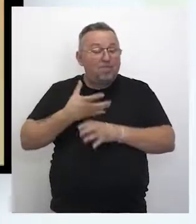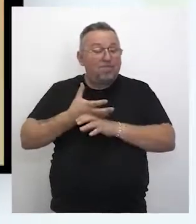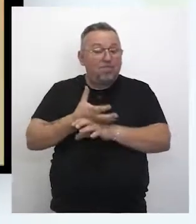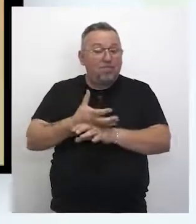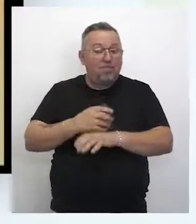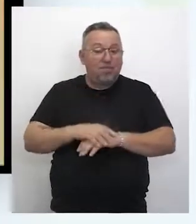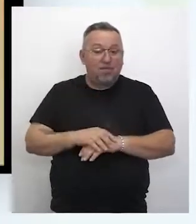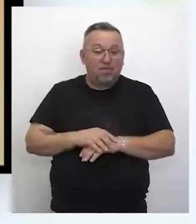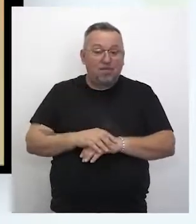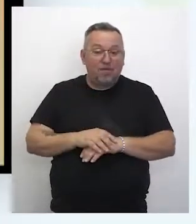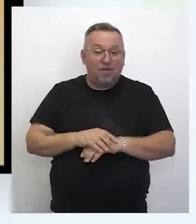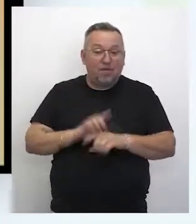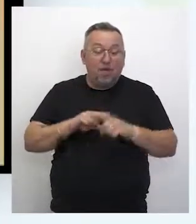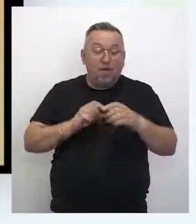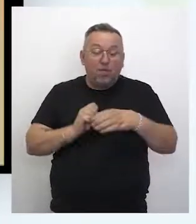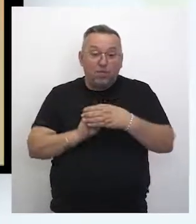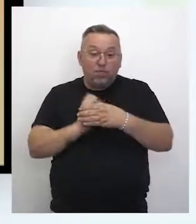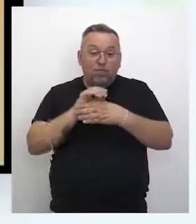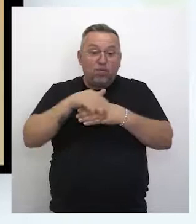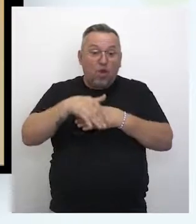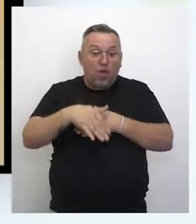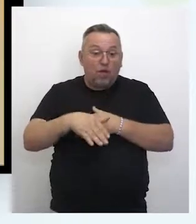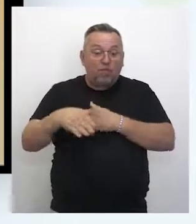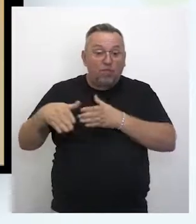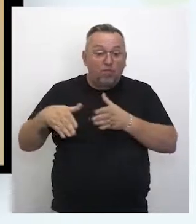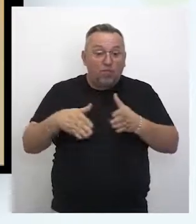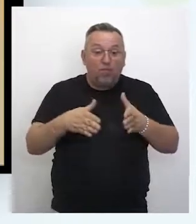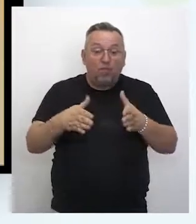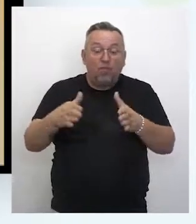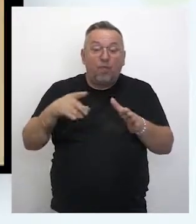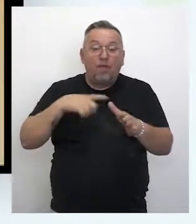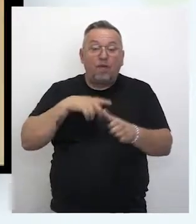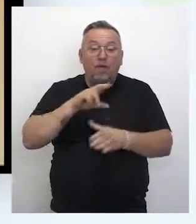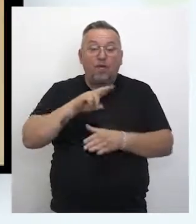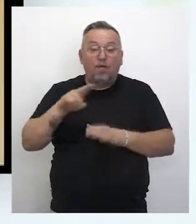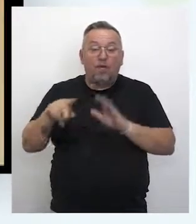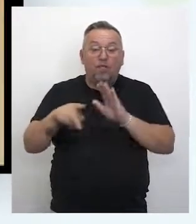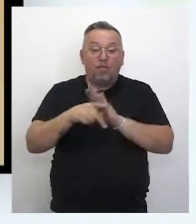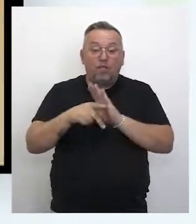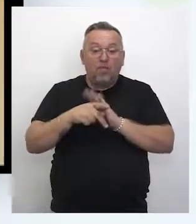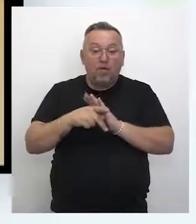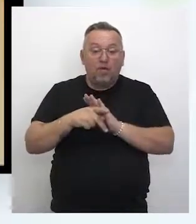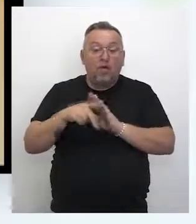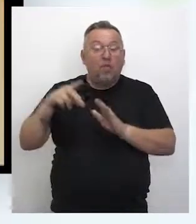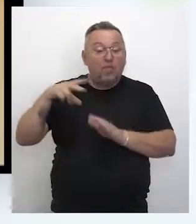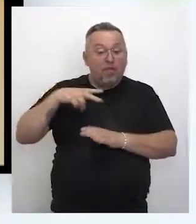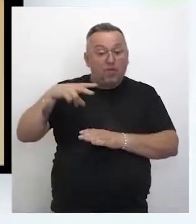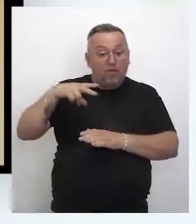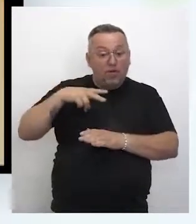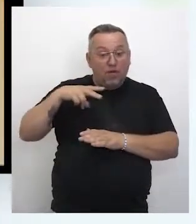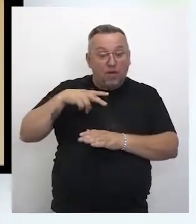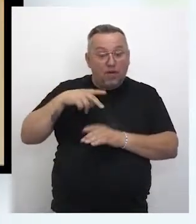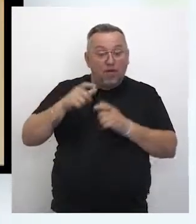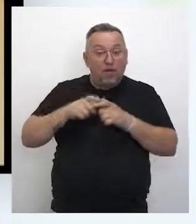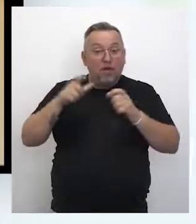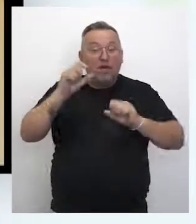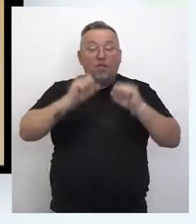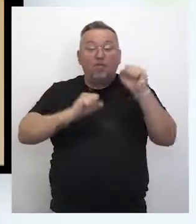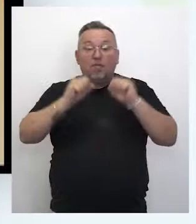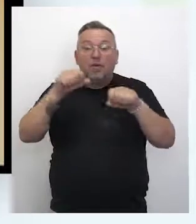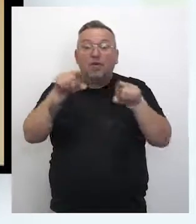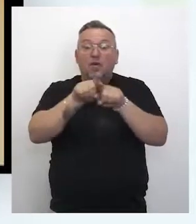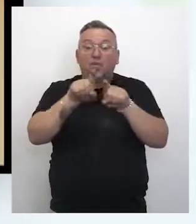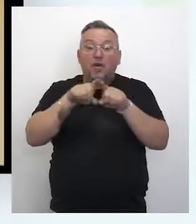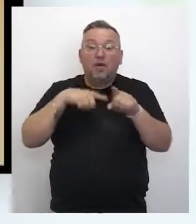A nascente do rio, ela está em nome de propriedade, né, particular, grande empresa que